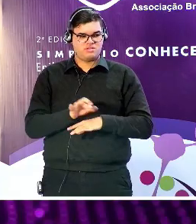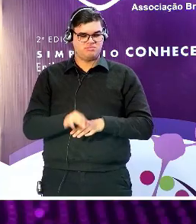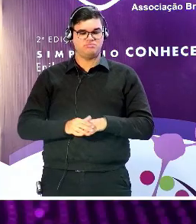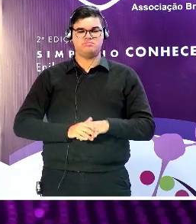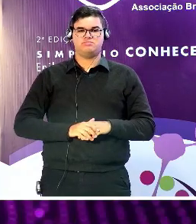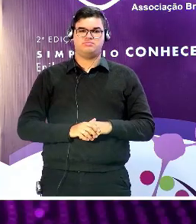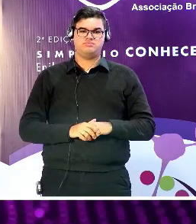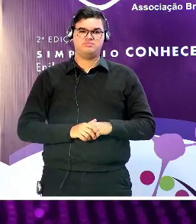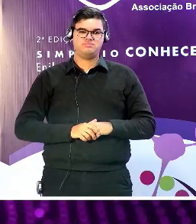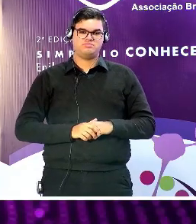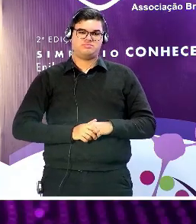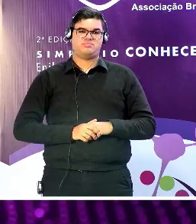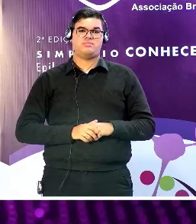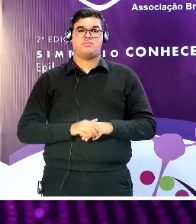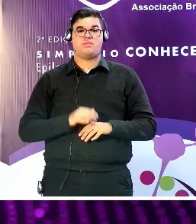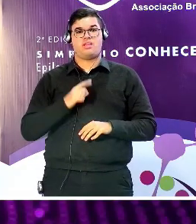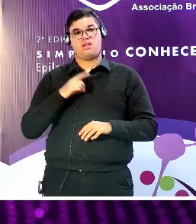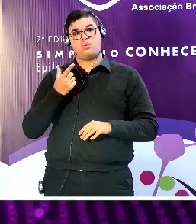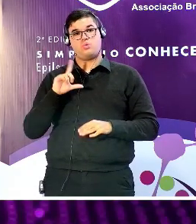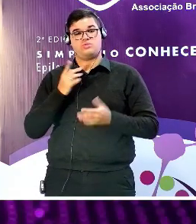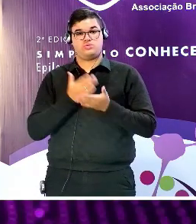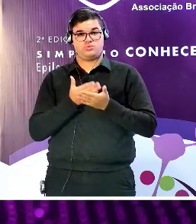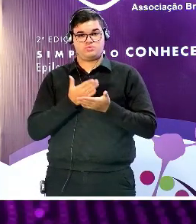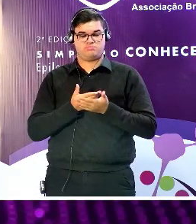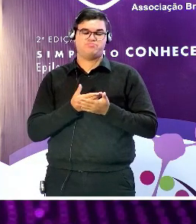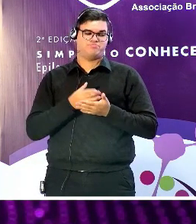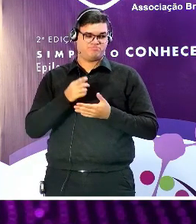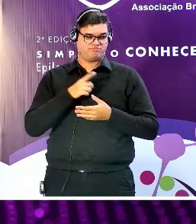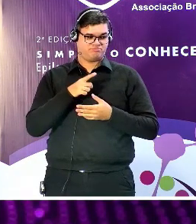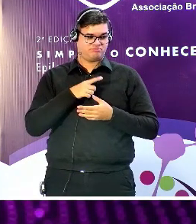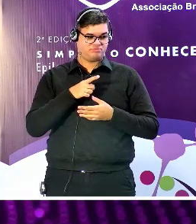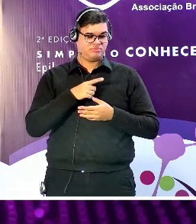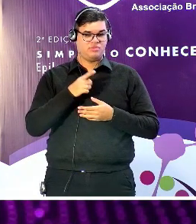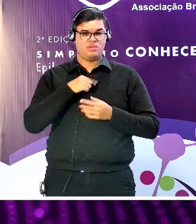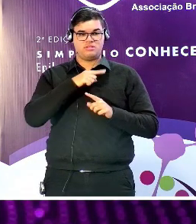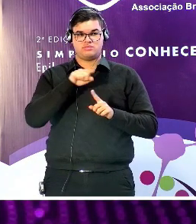Esse outro estudo tem como alvo o